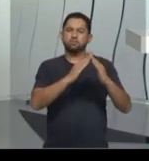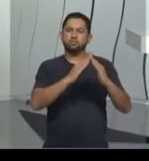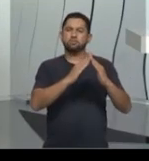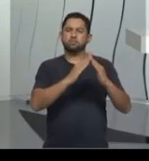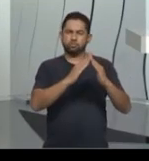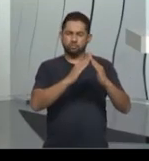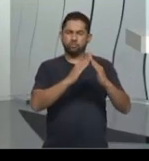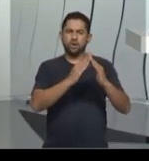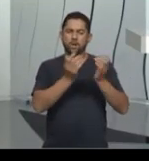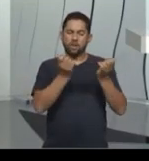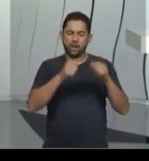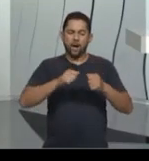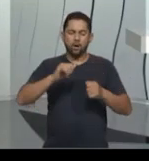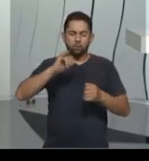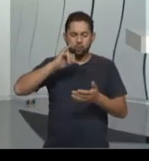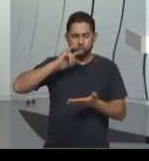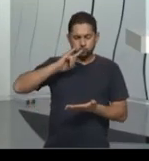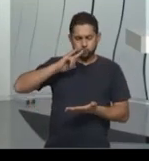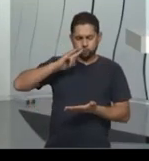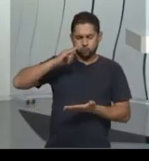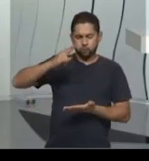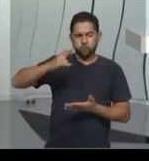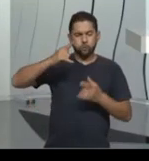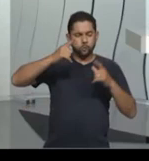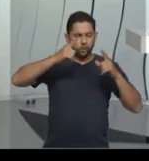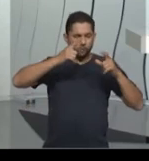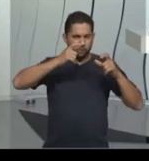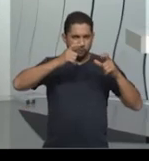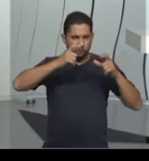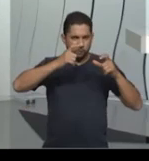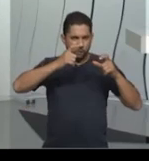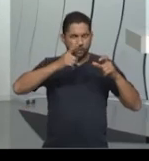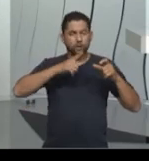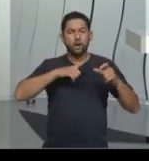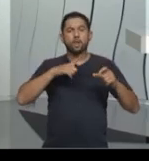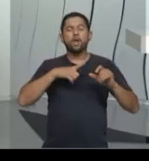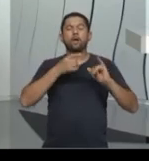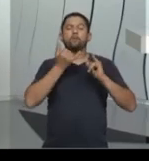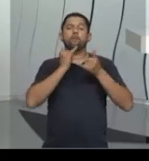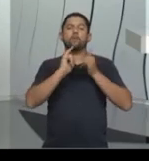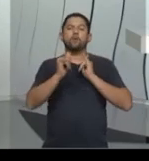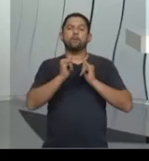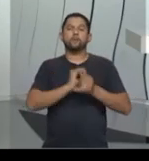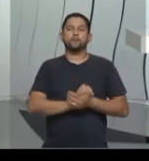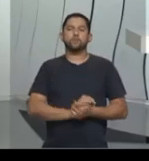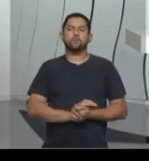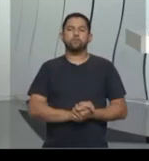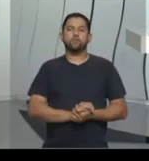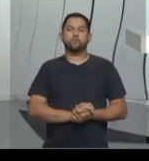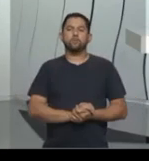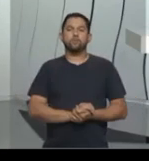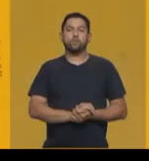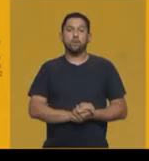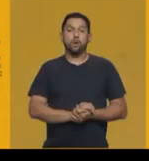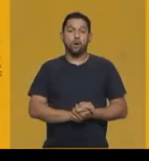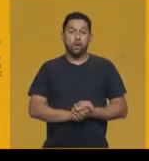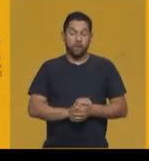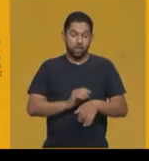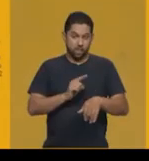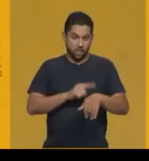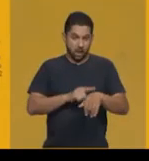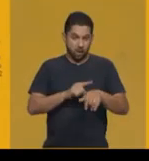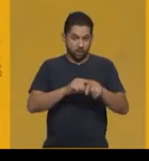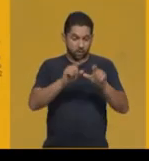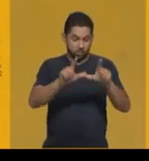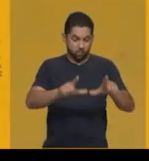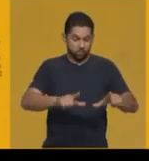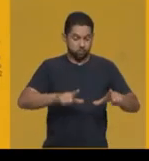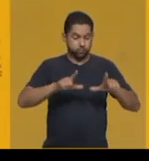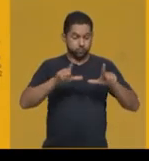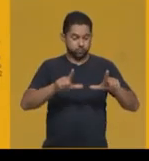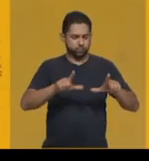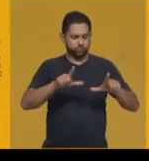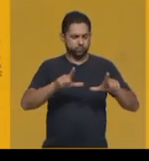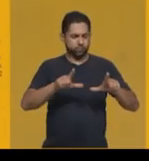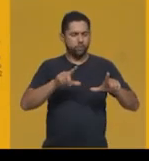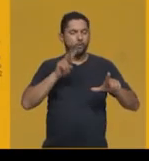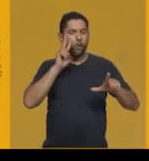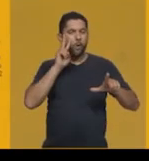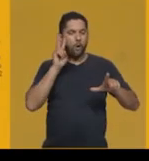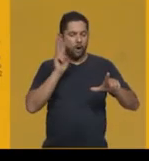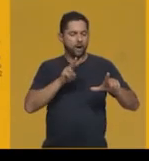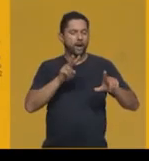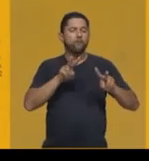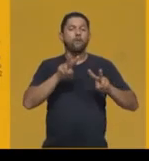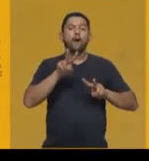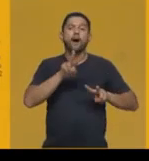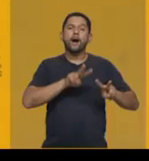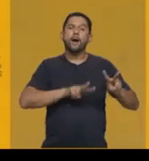ele vai ter essa grande informação para trazer para mim. Porque aquilo é da imagem que ele trazer para mim, eu vou tratar essa